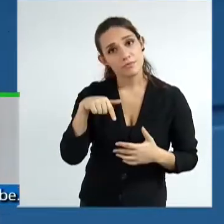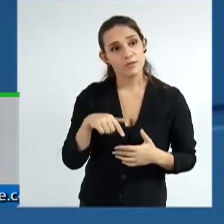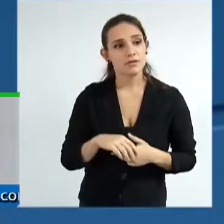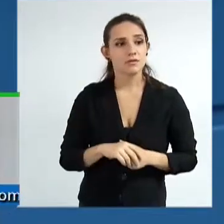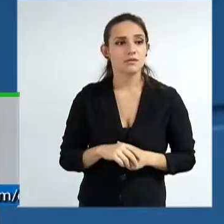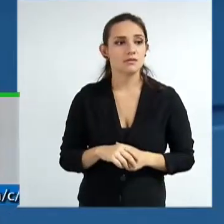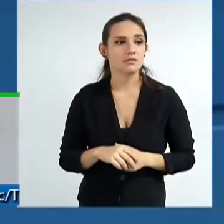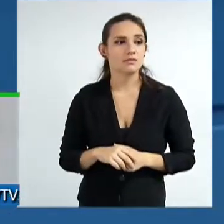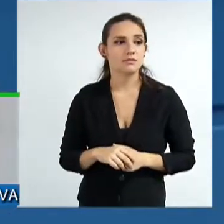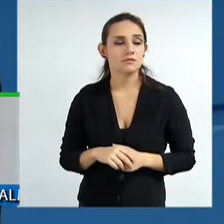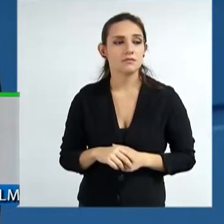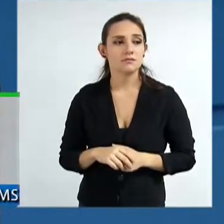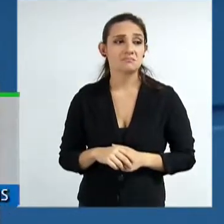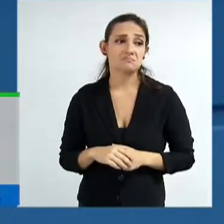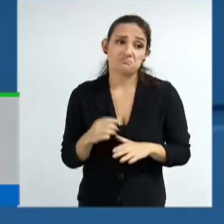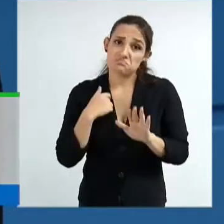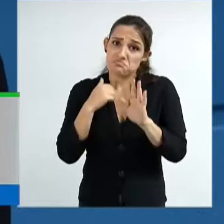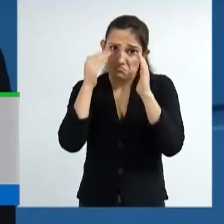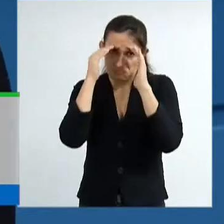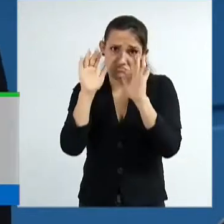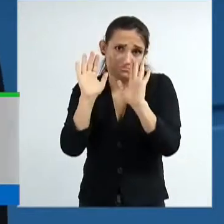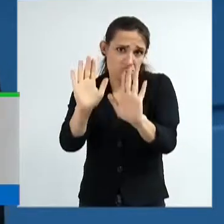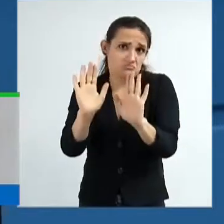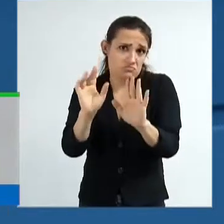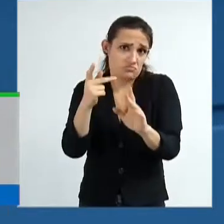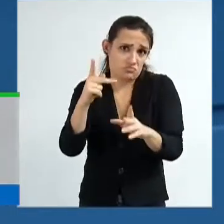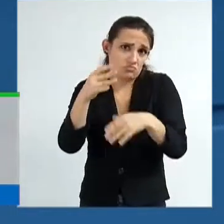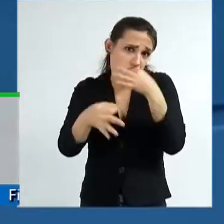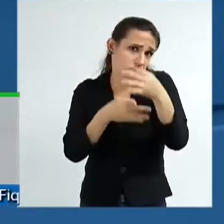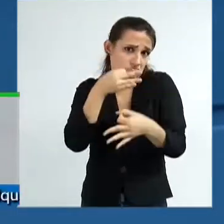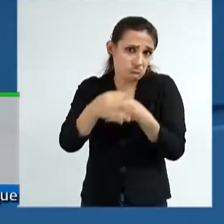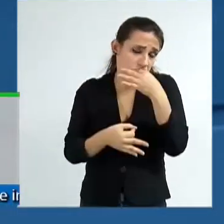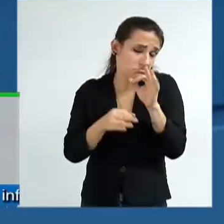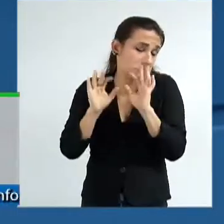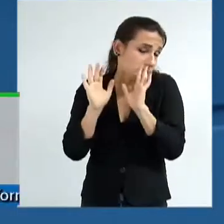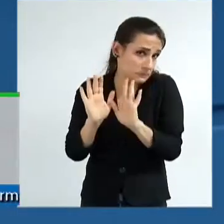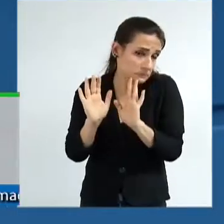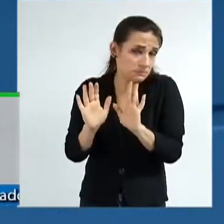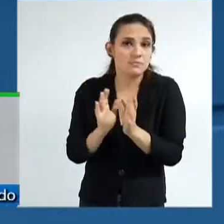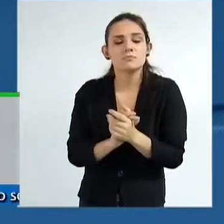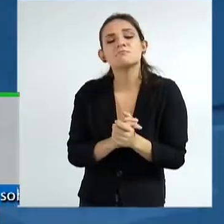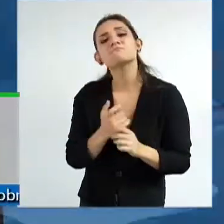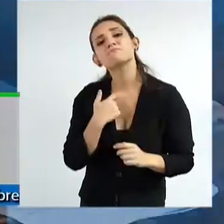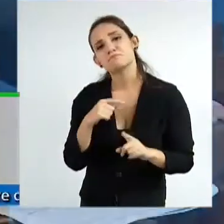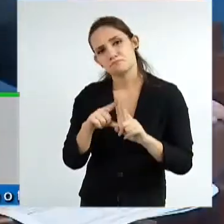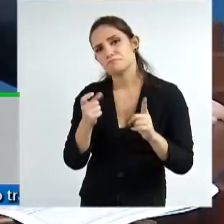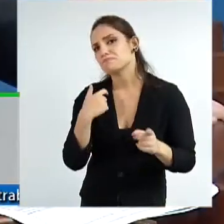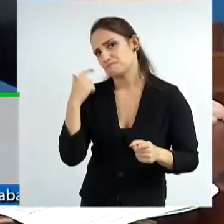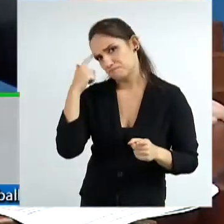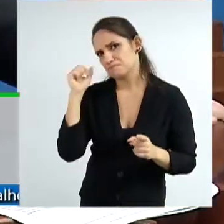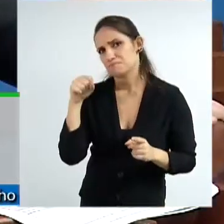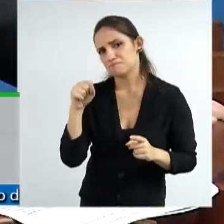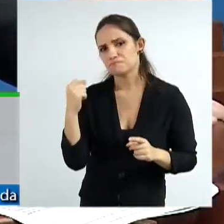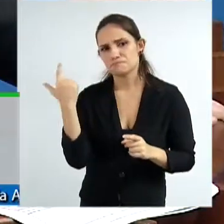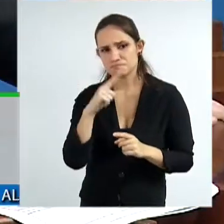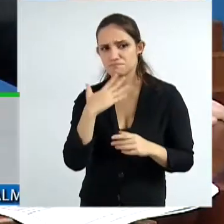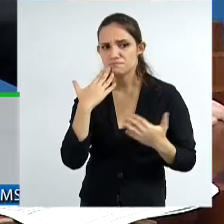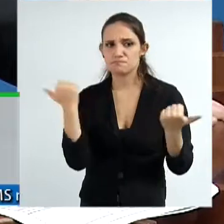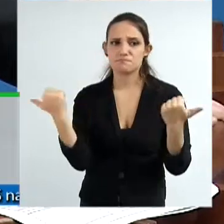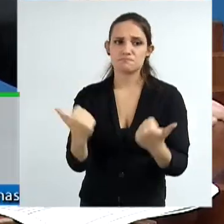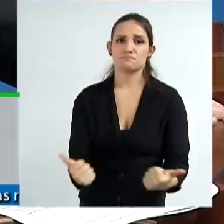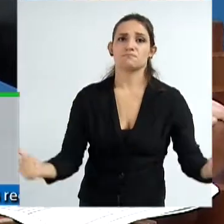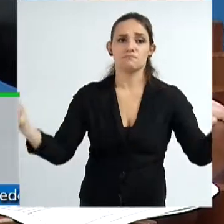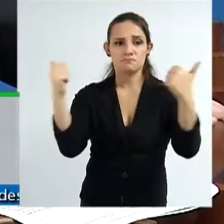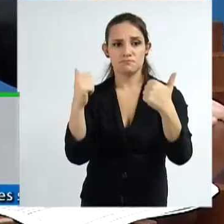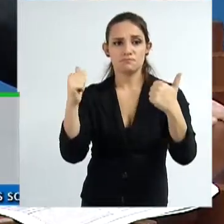isso, com todo o respeito às argumentações de Vossa Excelência, trarão realmente um novo panorama